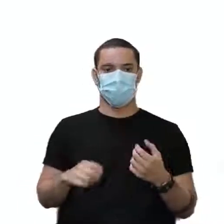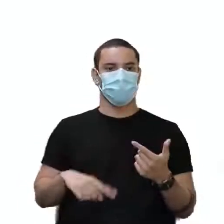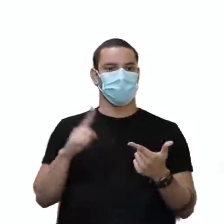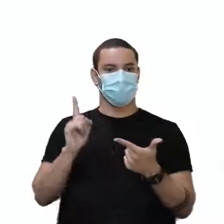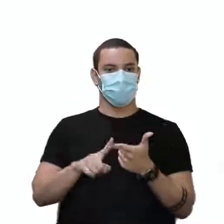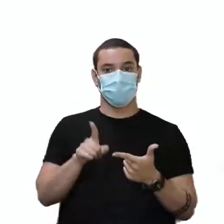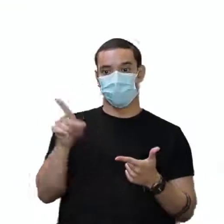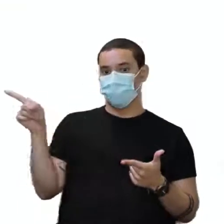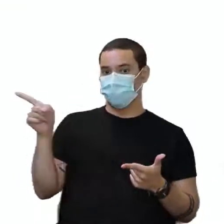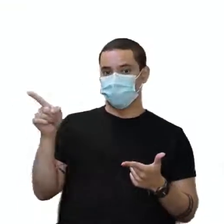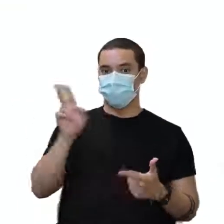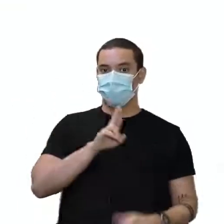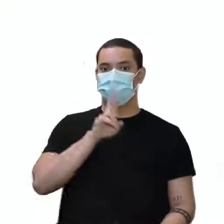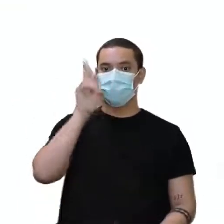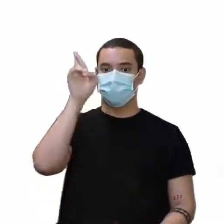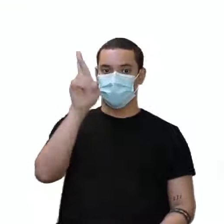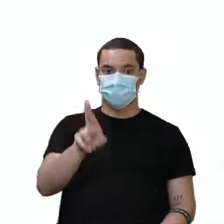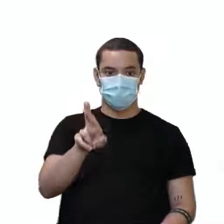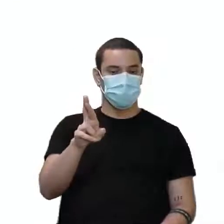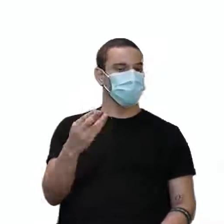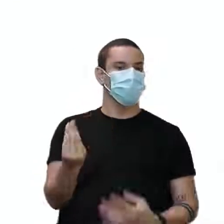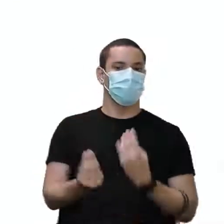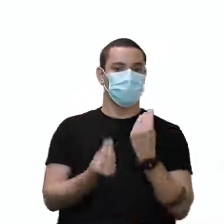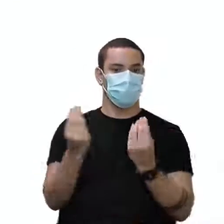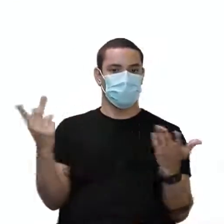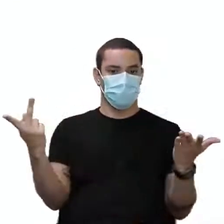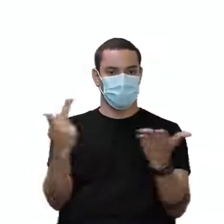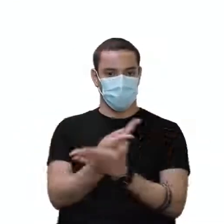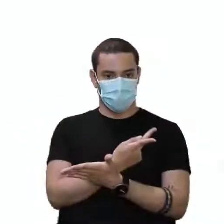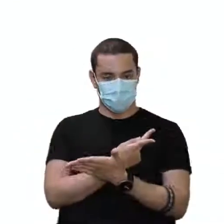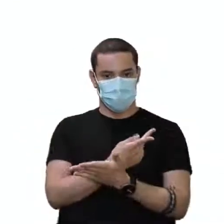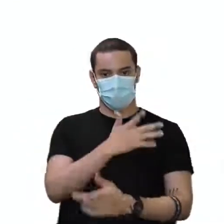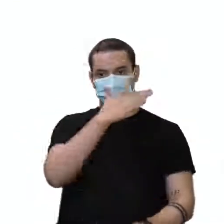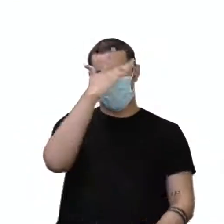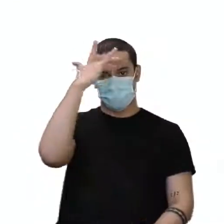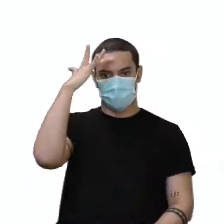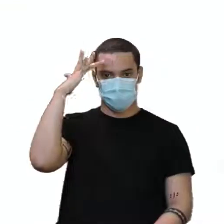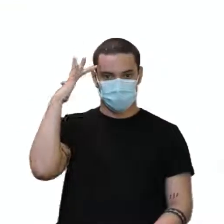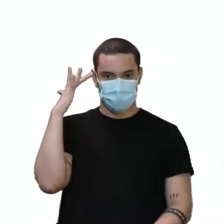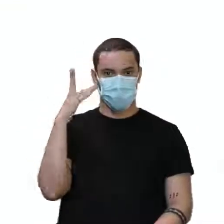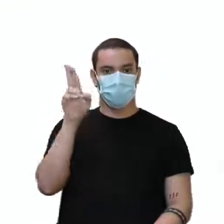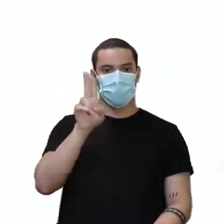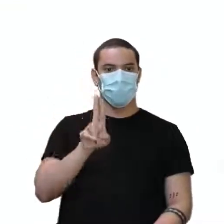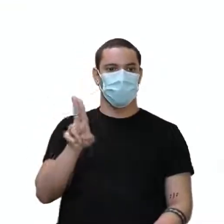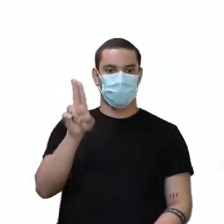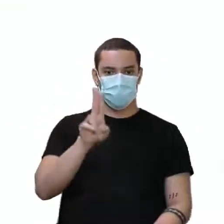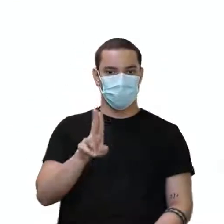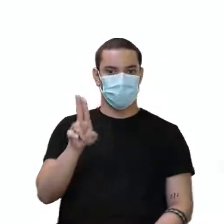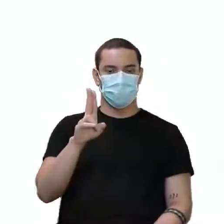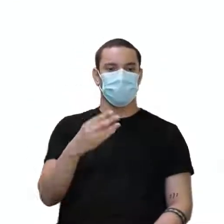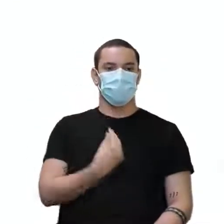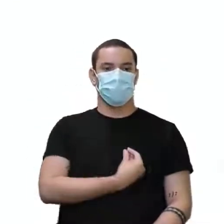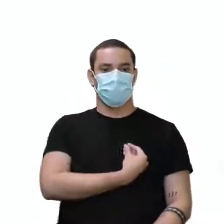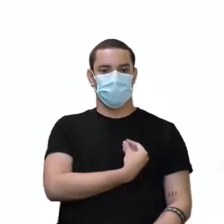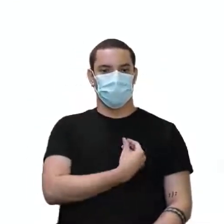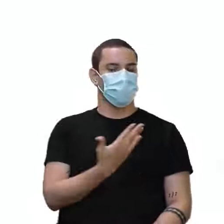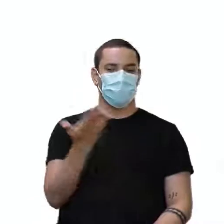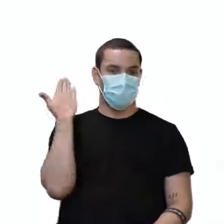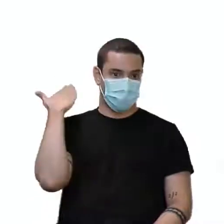na segunda resposta, I studied Spanish a long time ago, back in 2008, ou seja,